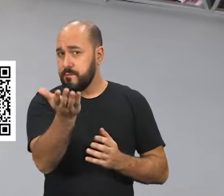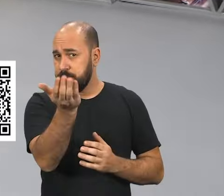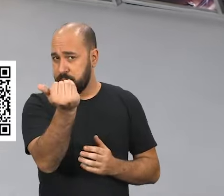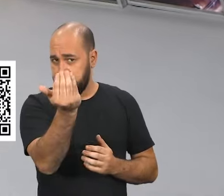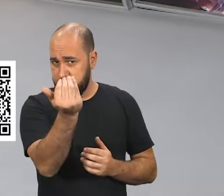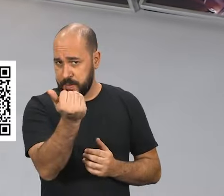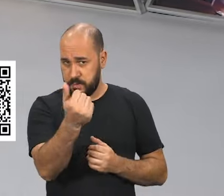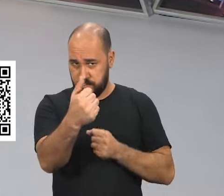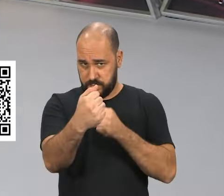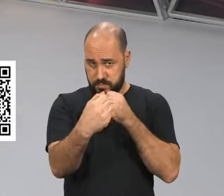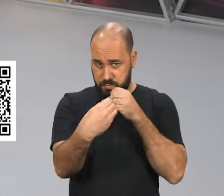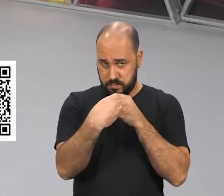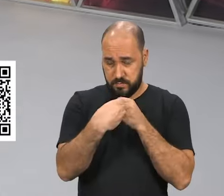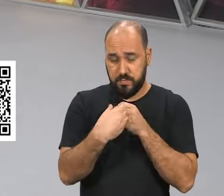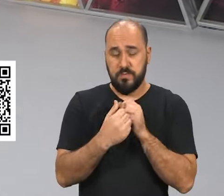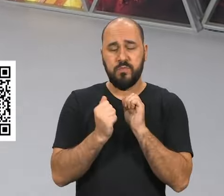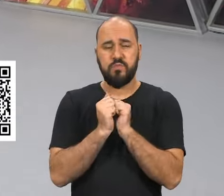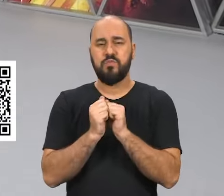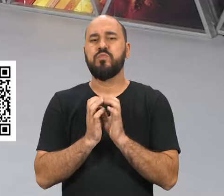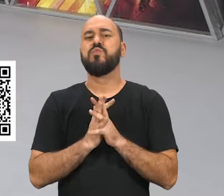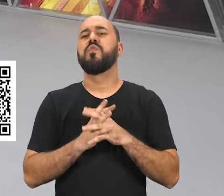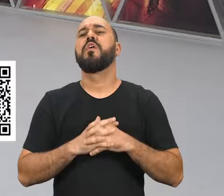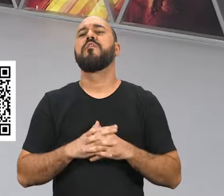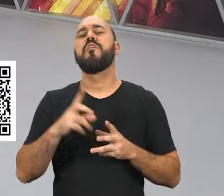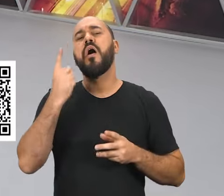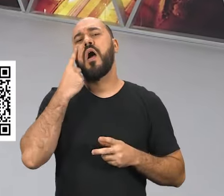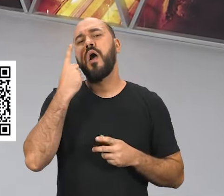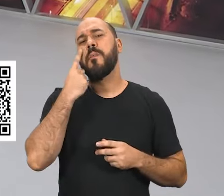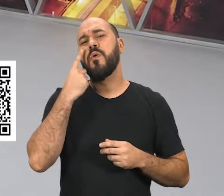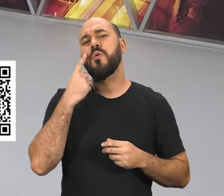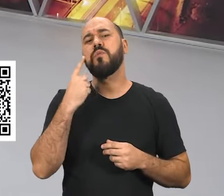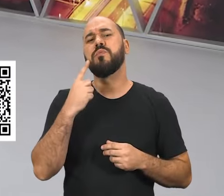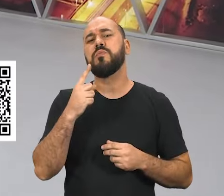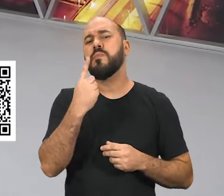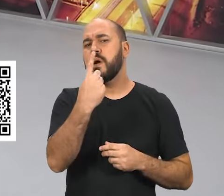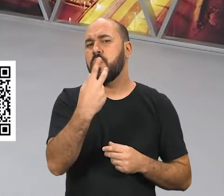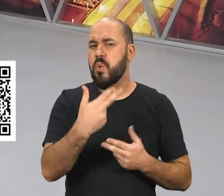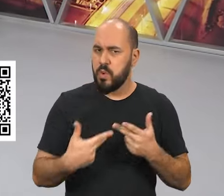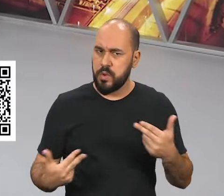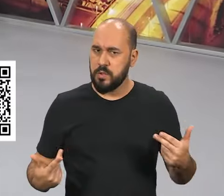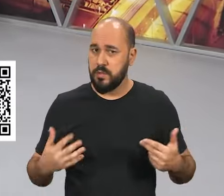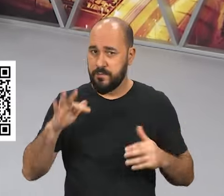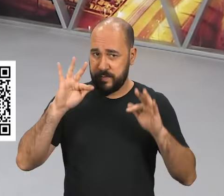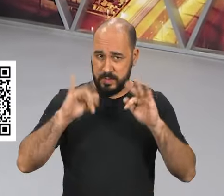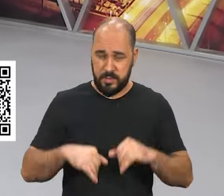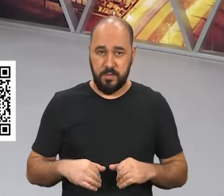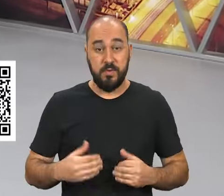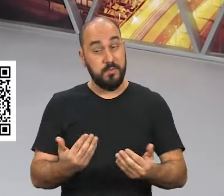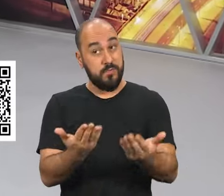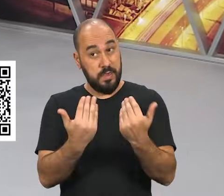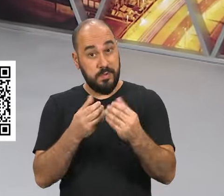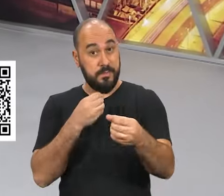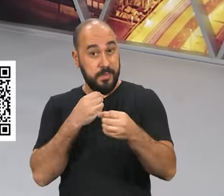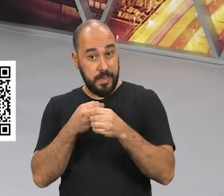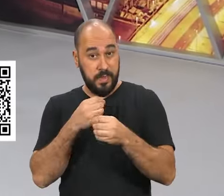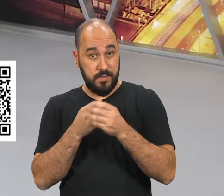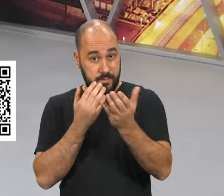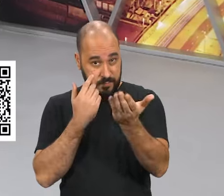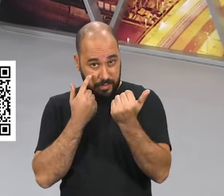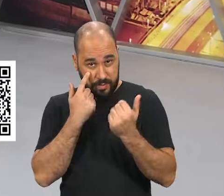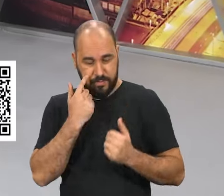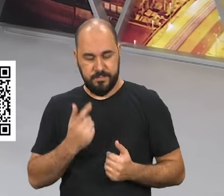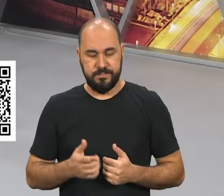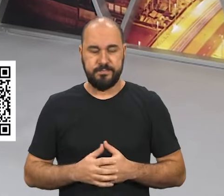perto, vamos sentar aqui no meu sofá e vamos considerar o item final. Vem cá, pode chegar mais perto. Isso, chega